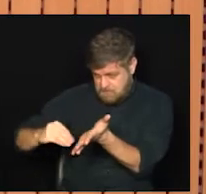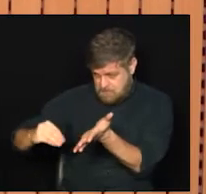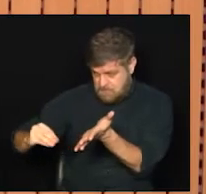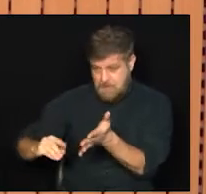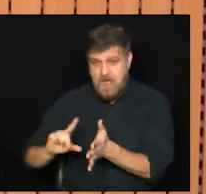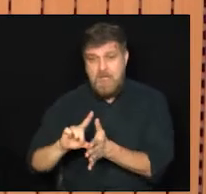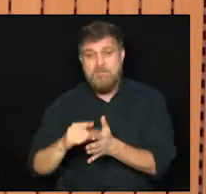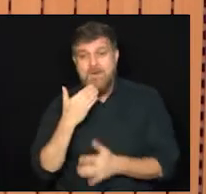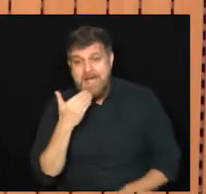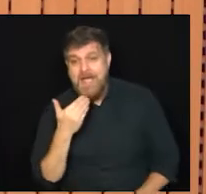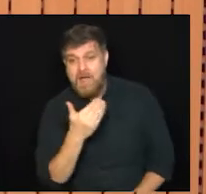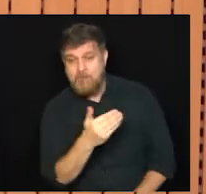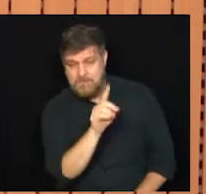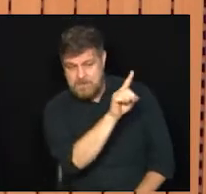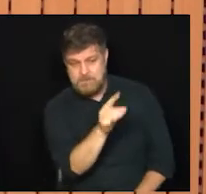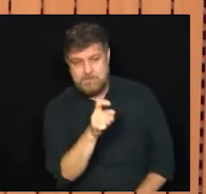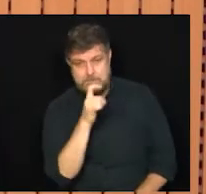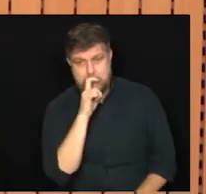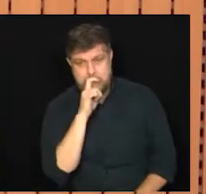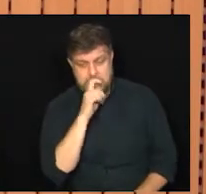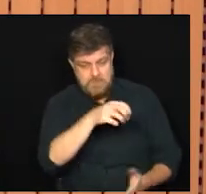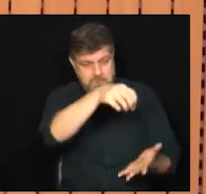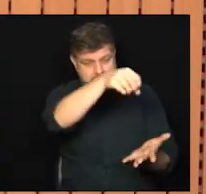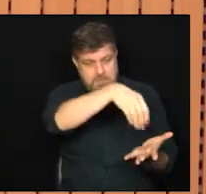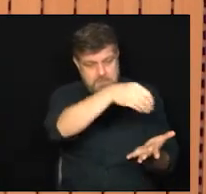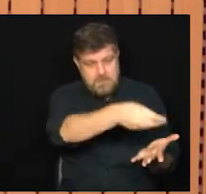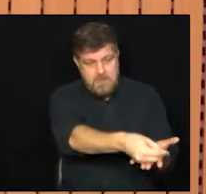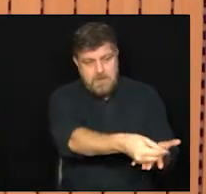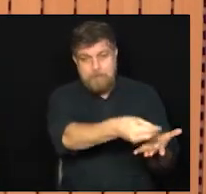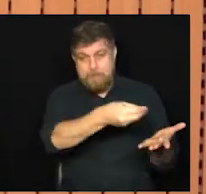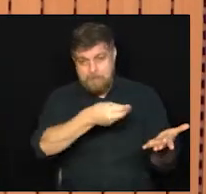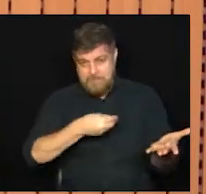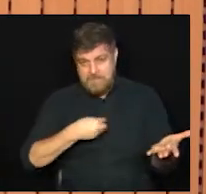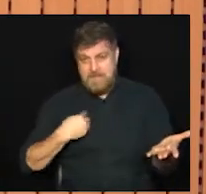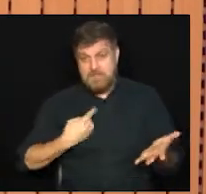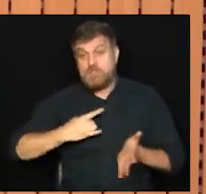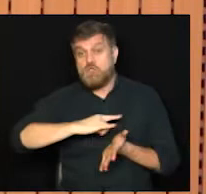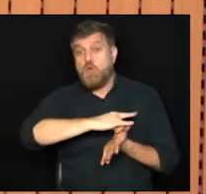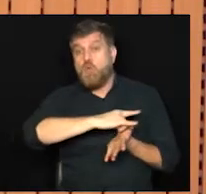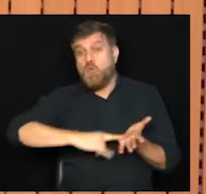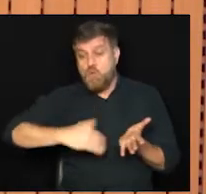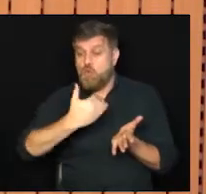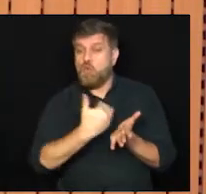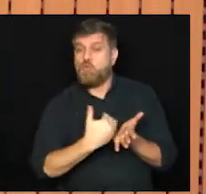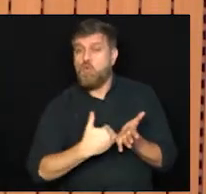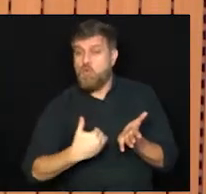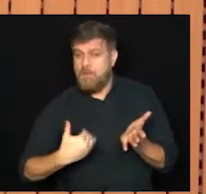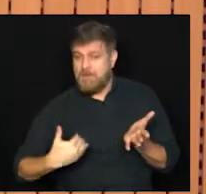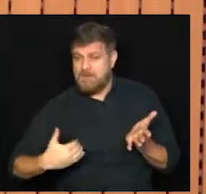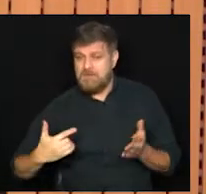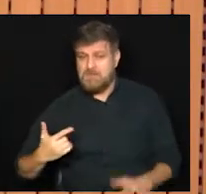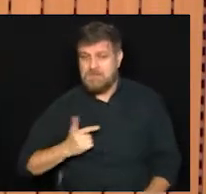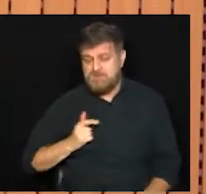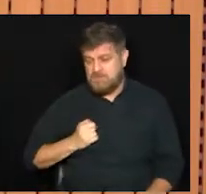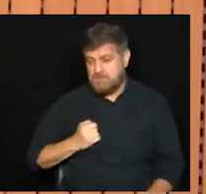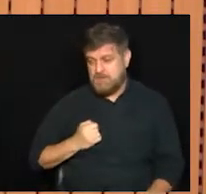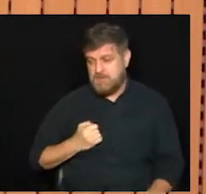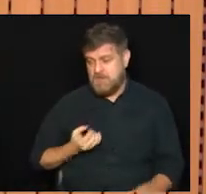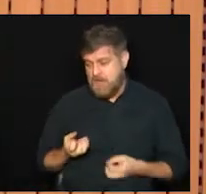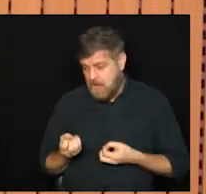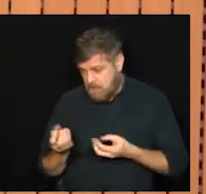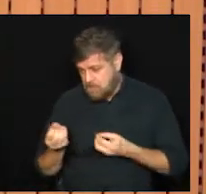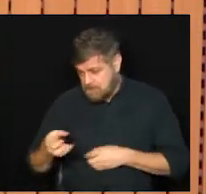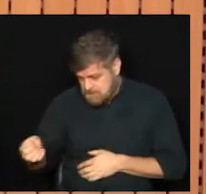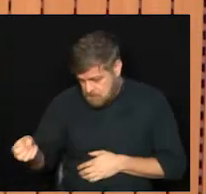para o presidente Zé Carlos passar para a comissão, né? Mas se não, e se tiver algum dado depois que possa ser